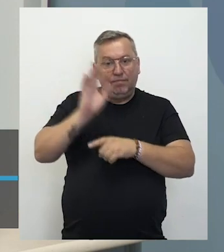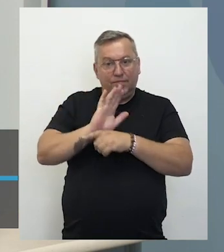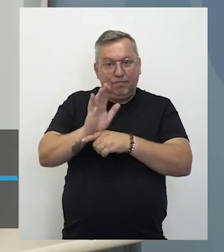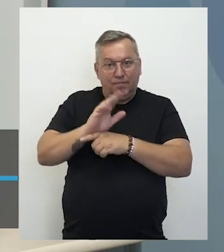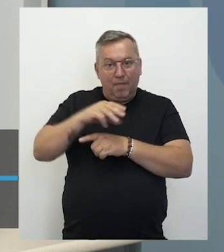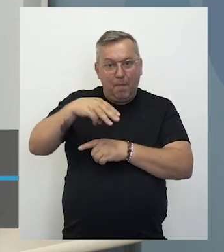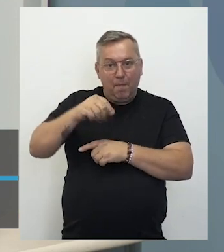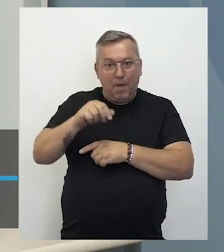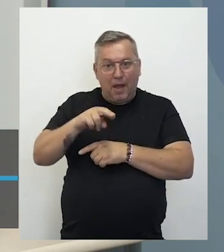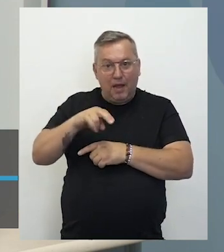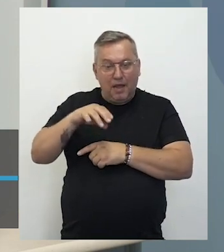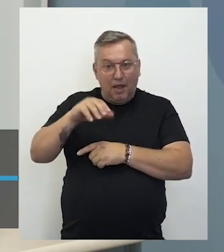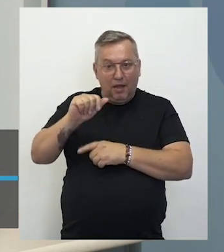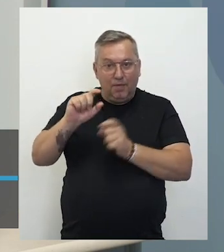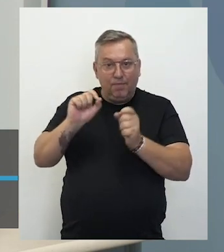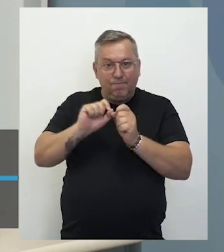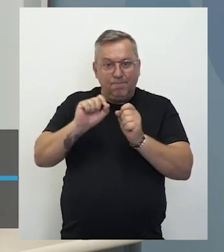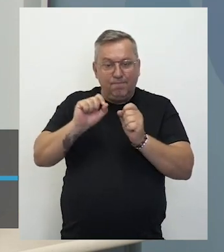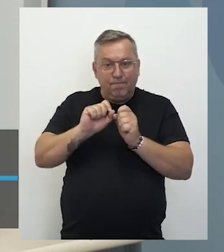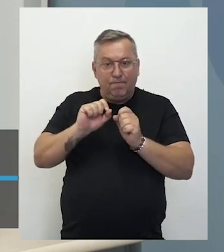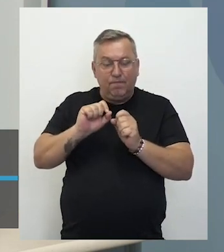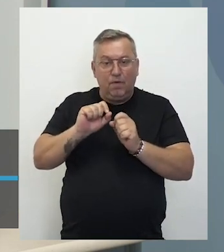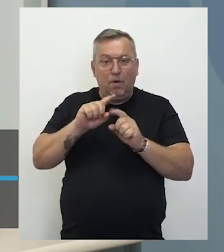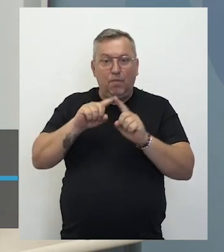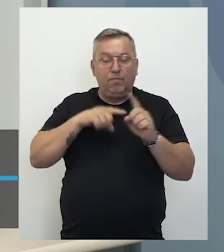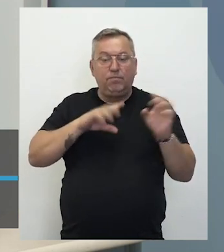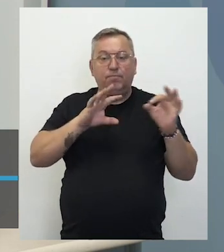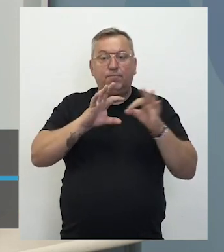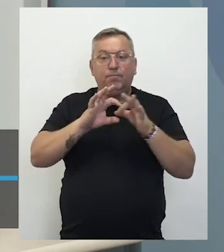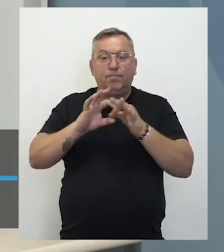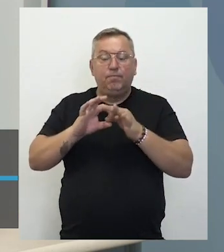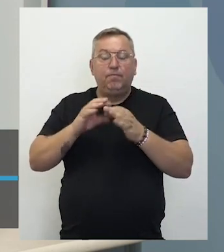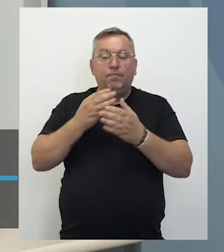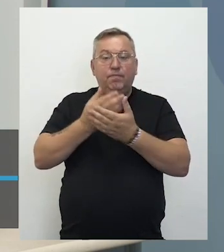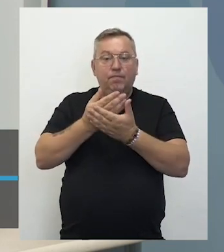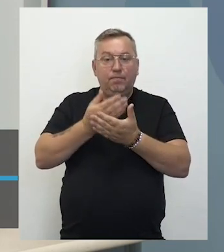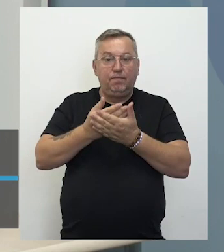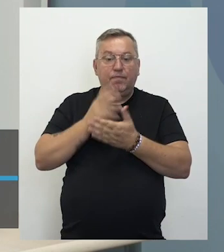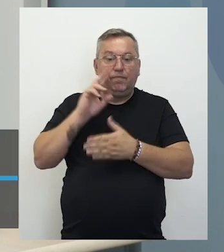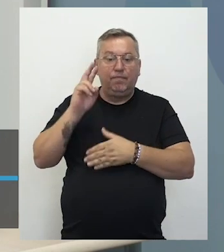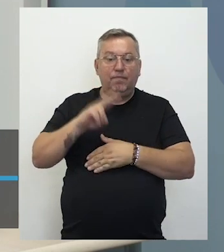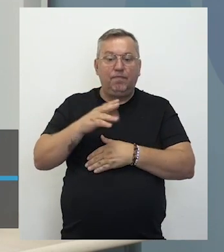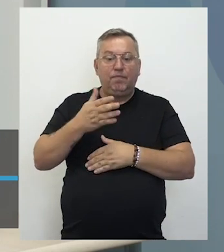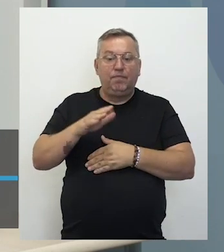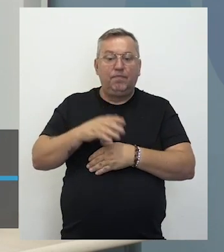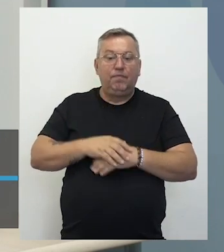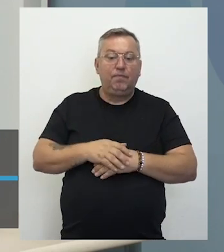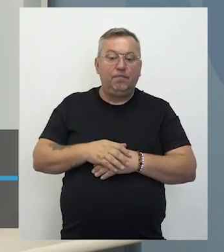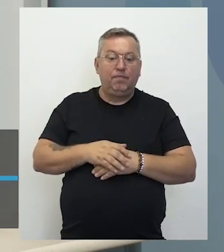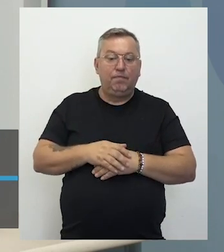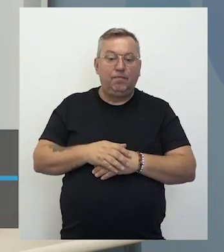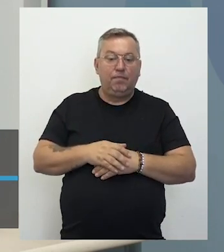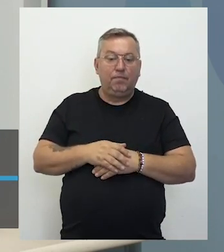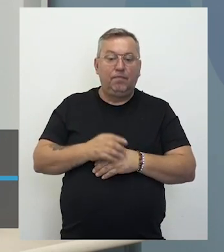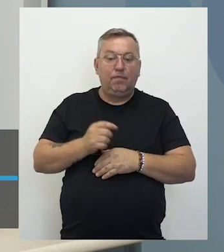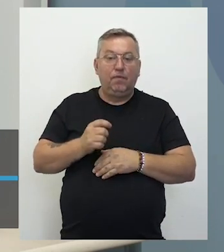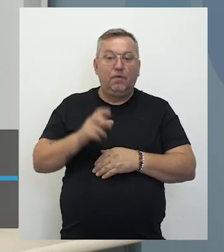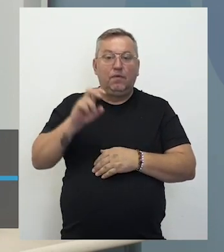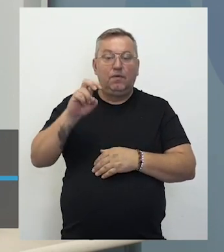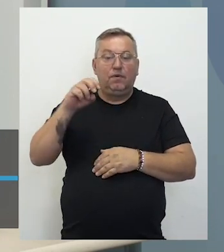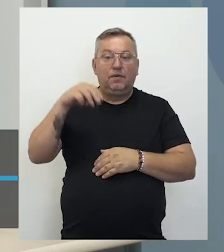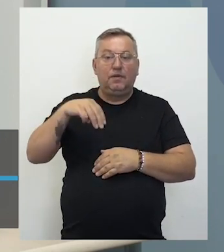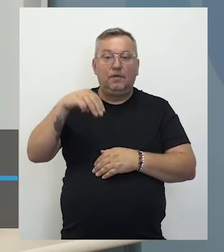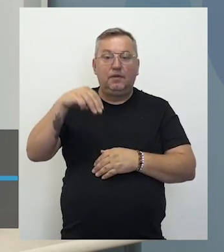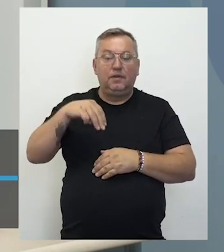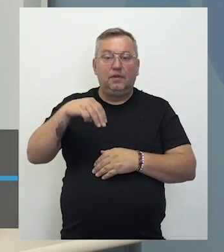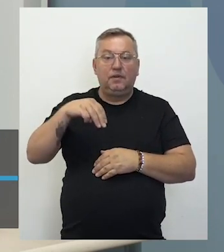professora Mariana produziu para contextualizar a aula. Então, esse vídeo ele tem aproximadamente quase 5